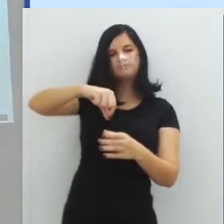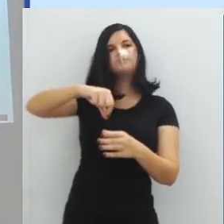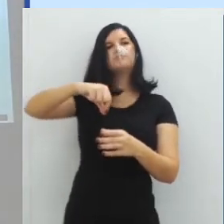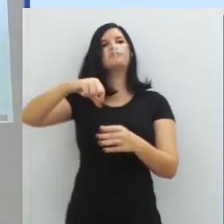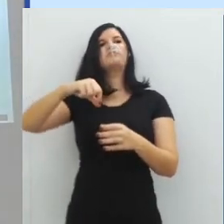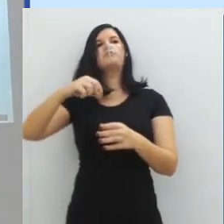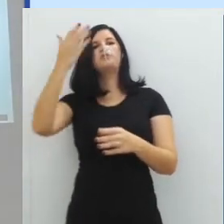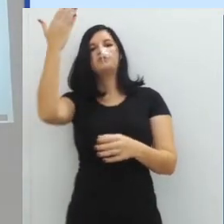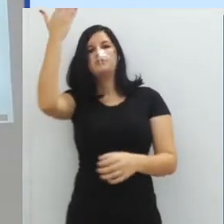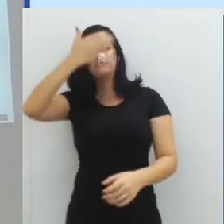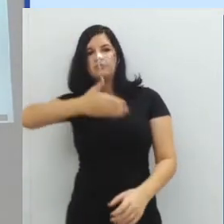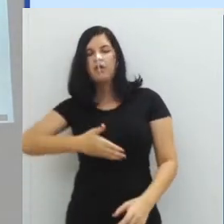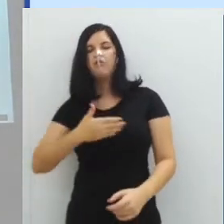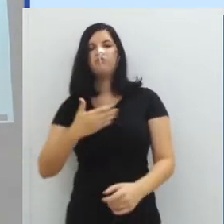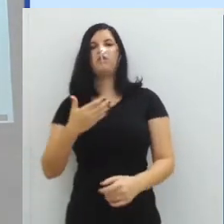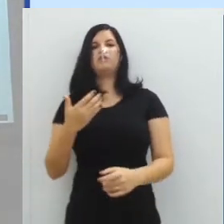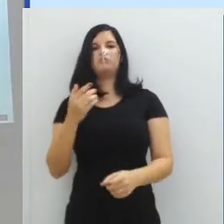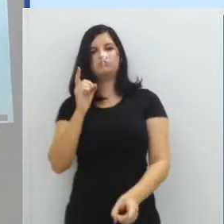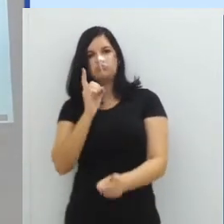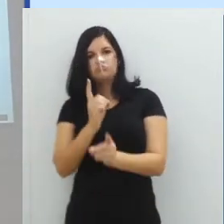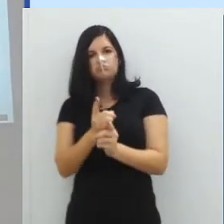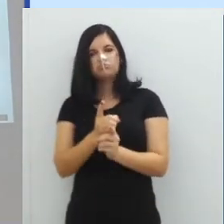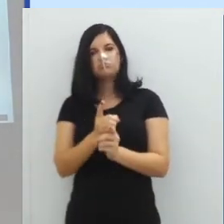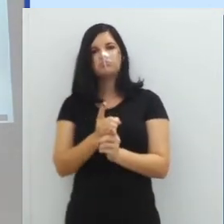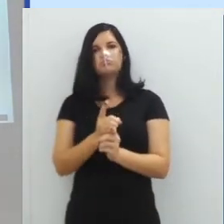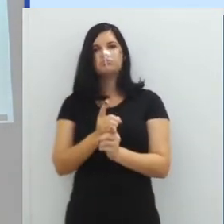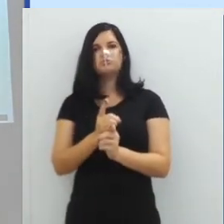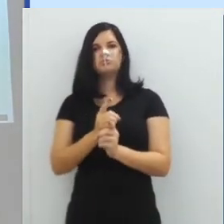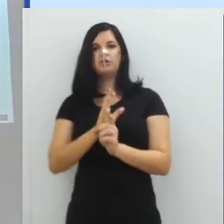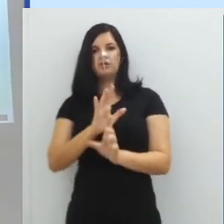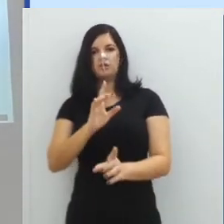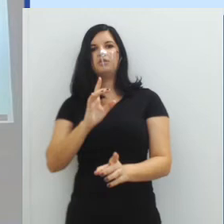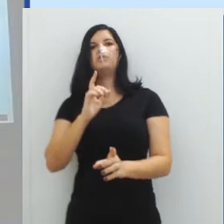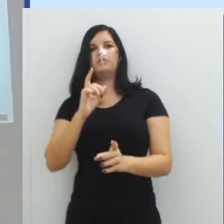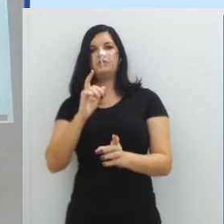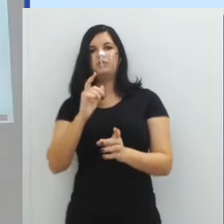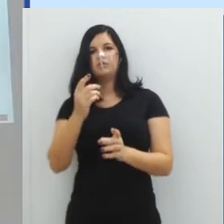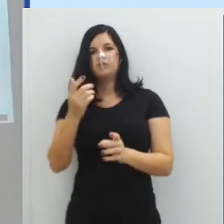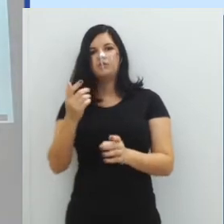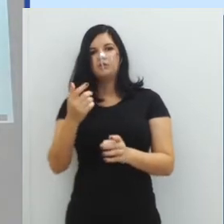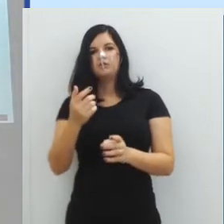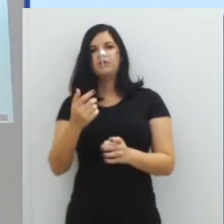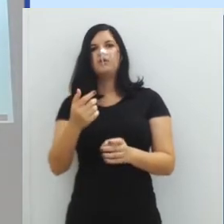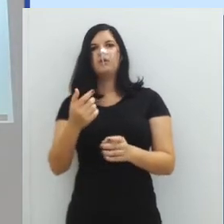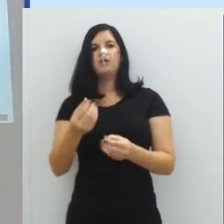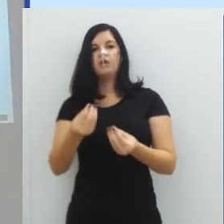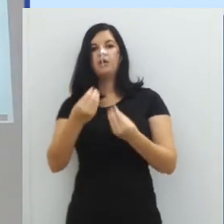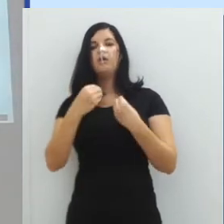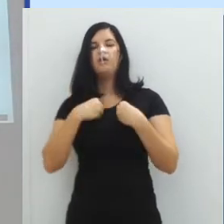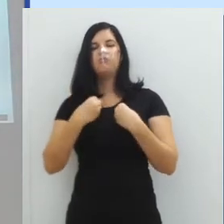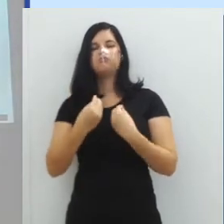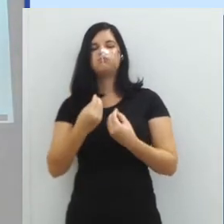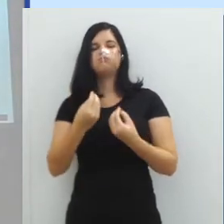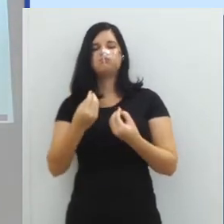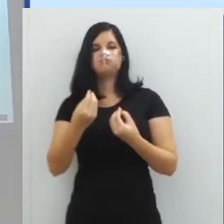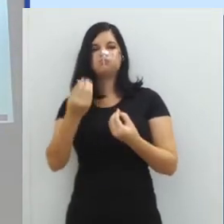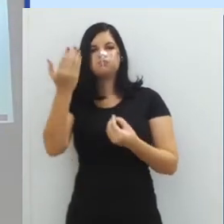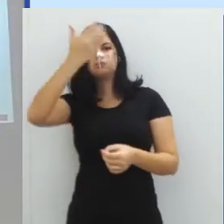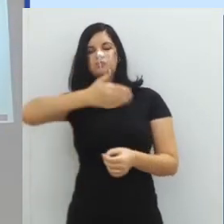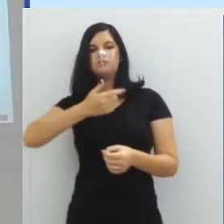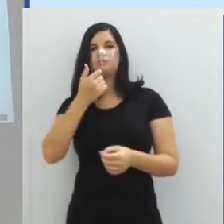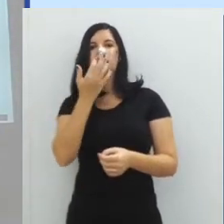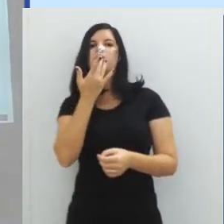a gente vai fazendo o processo de identificação, aí a gente tem uma taxa de viragem, né? Que é quando muda